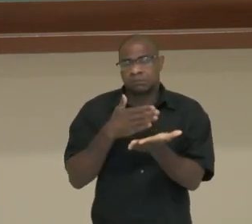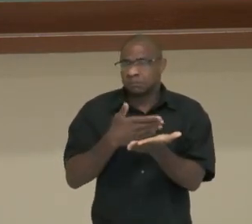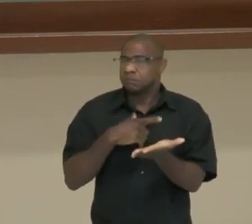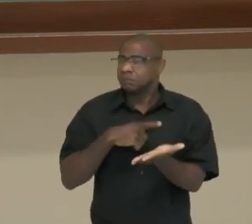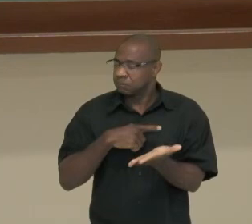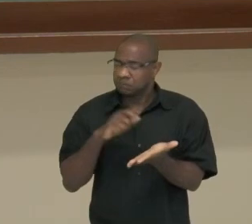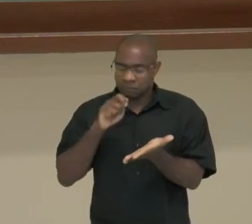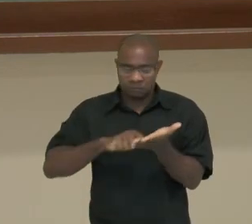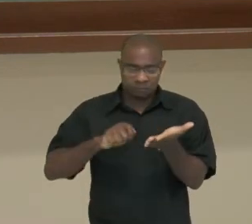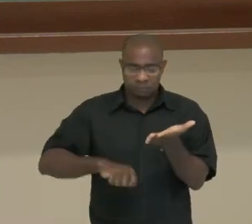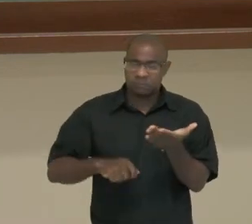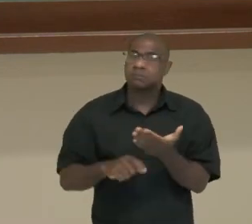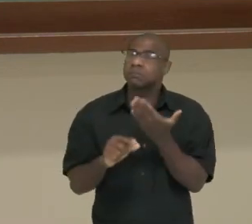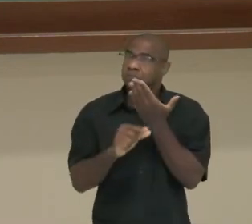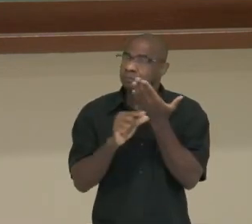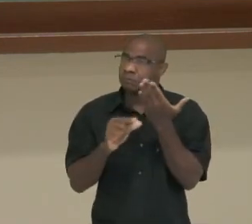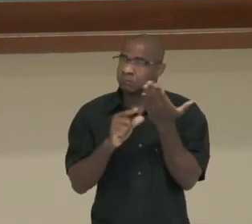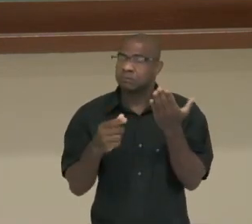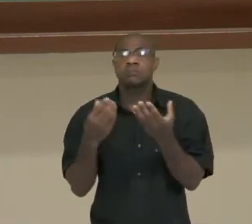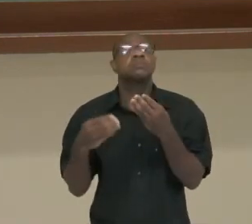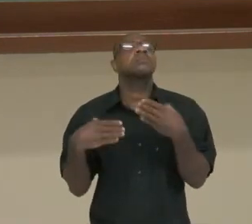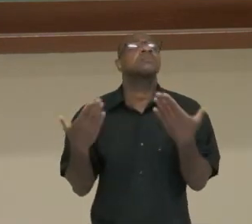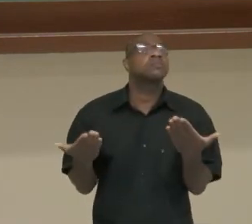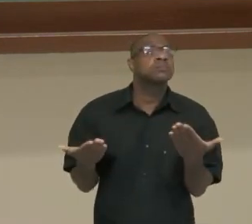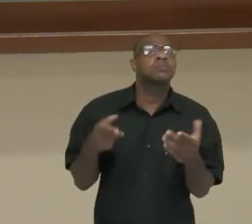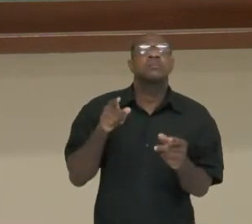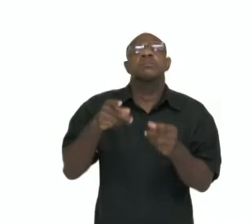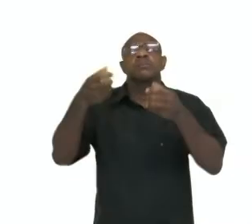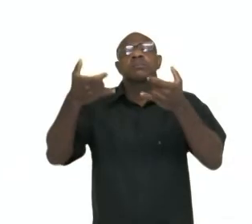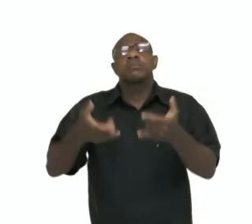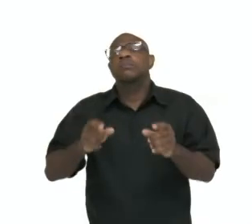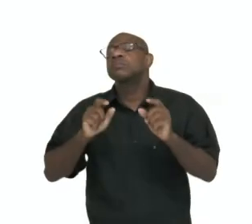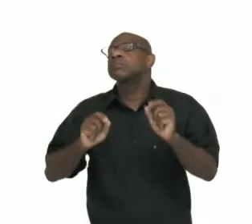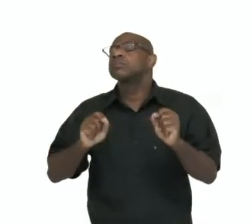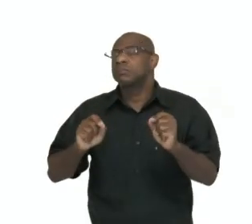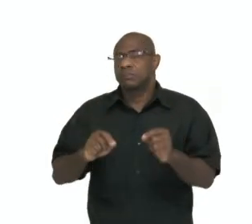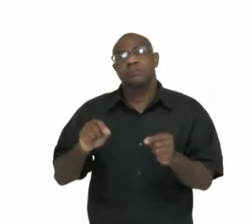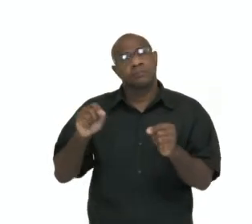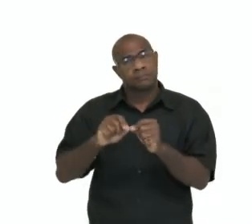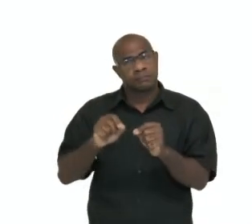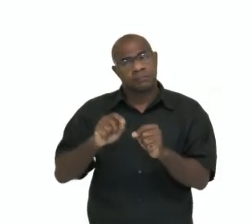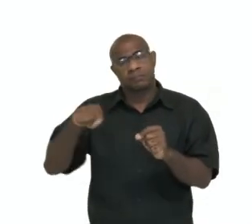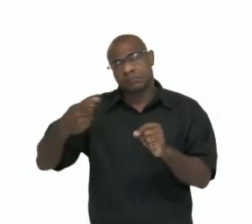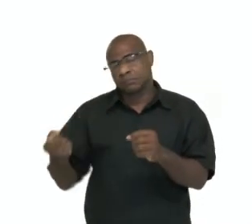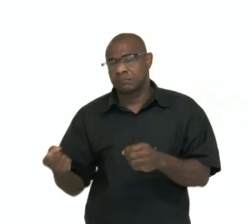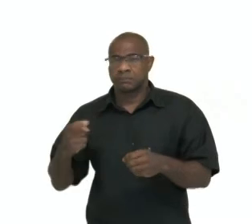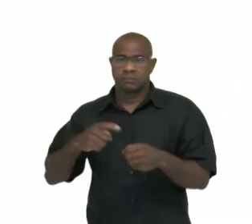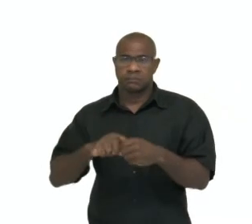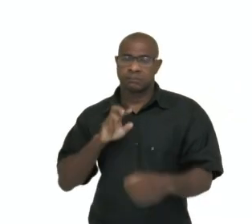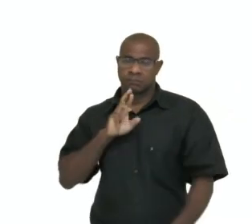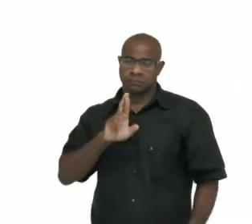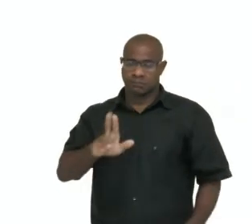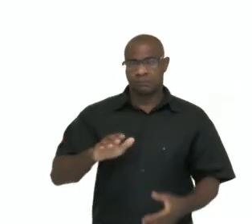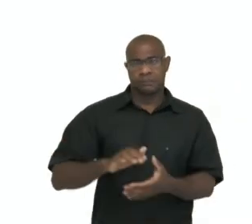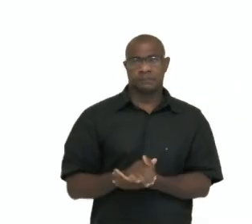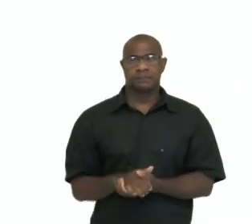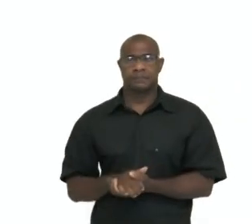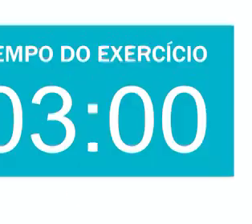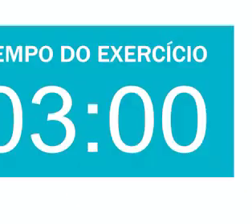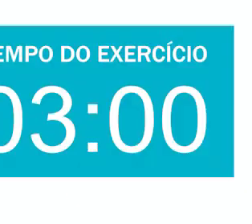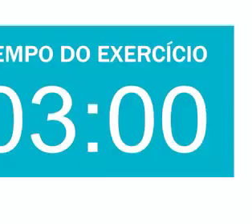Quais são as obras? O que você pode falar? Combinado? Faz aí, eu volto já já.